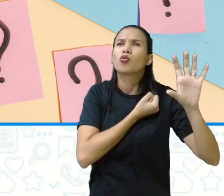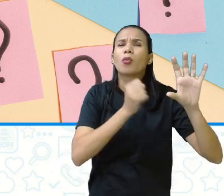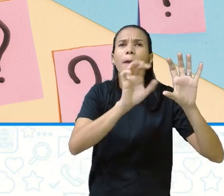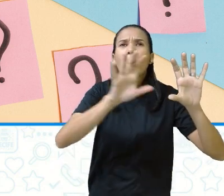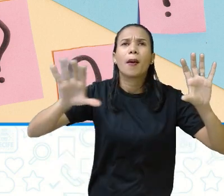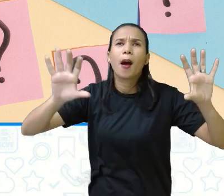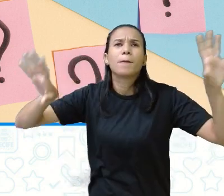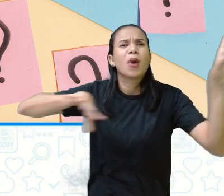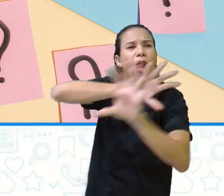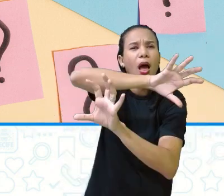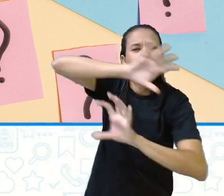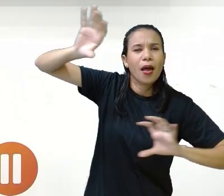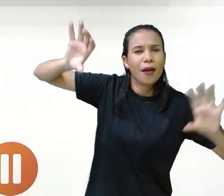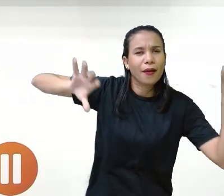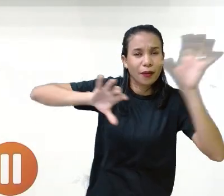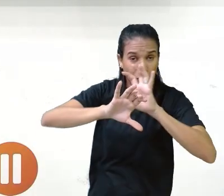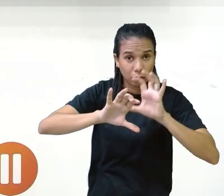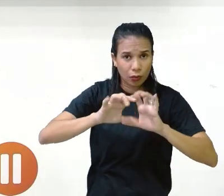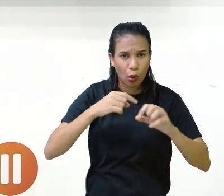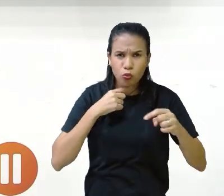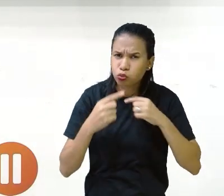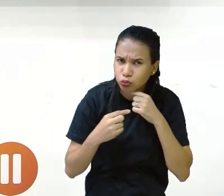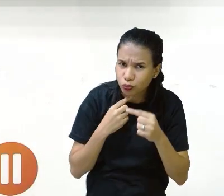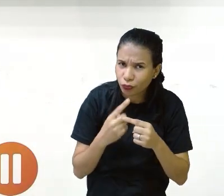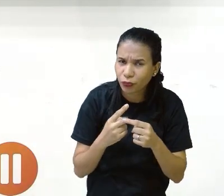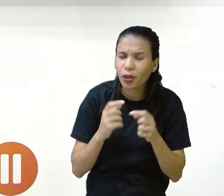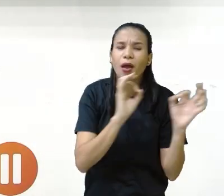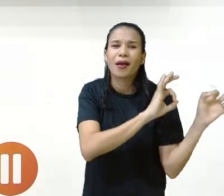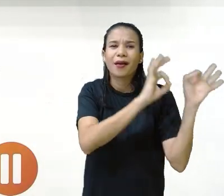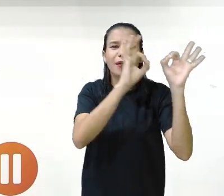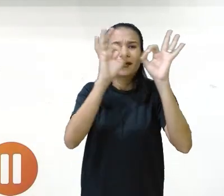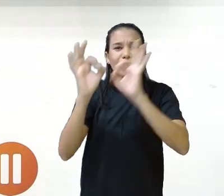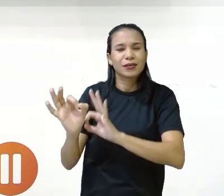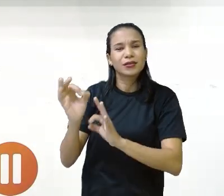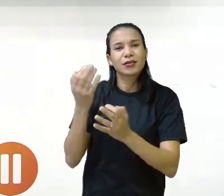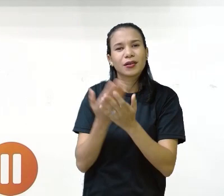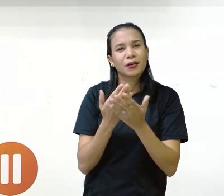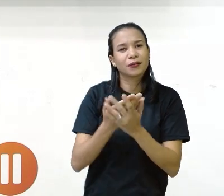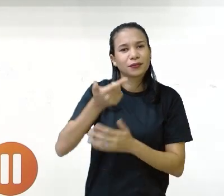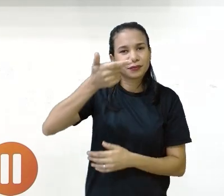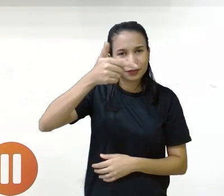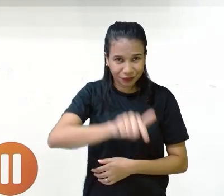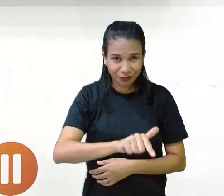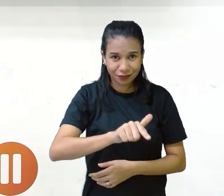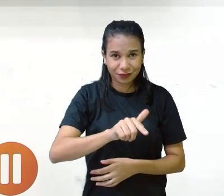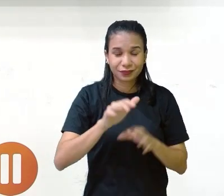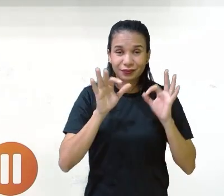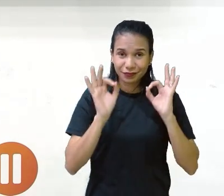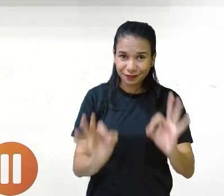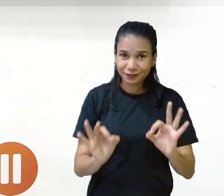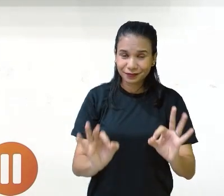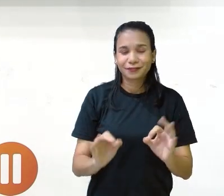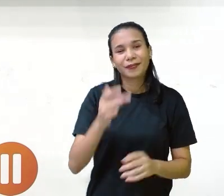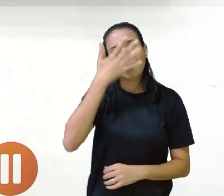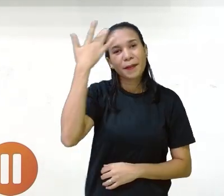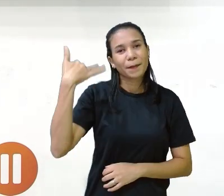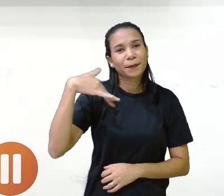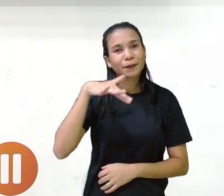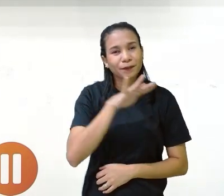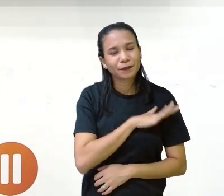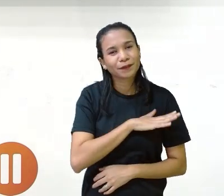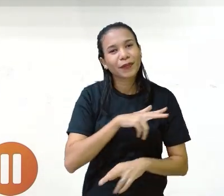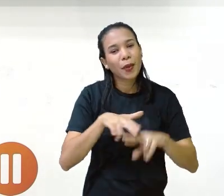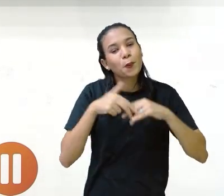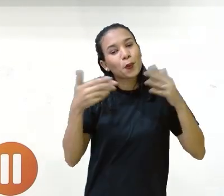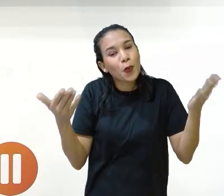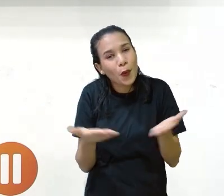esses algarismos. Ficou em dúvida? Assiste essa aula de novo. Bom, pessoal,